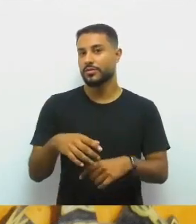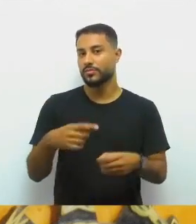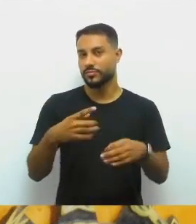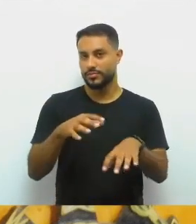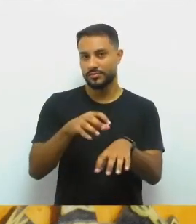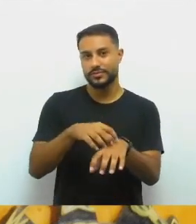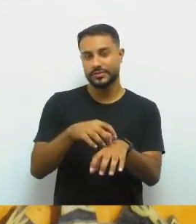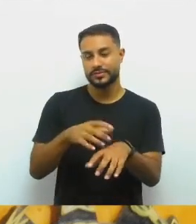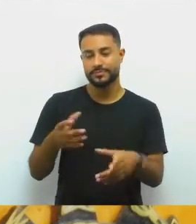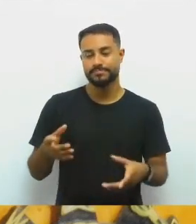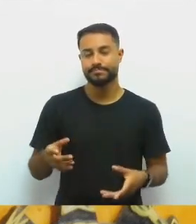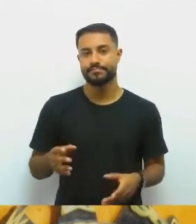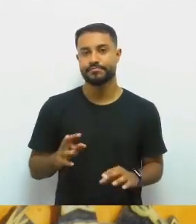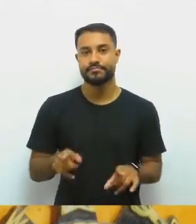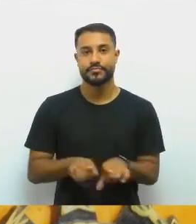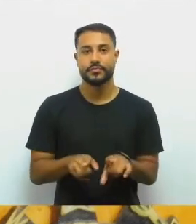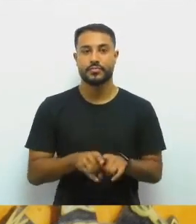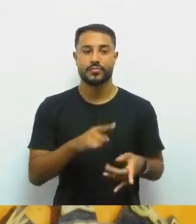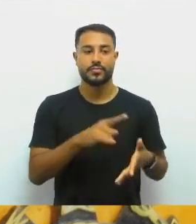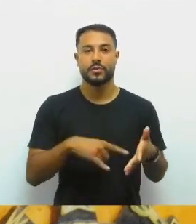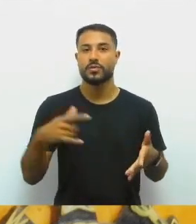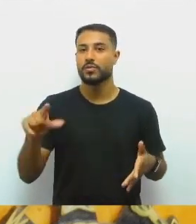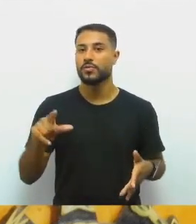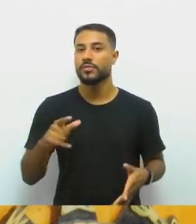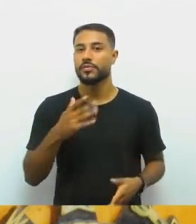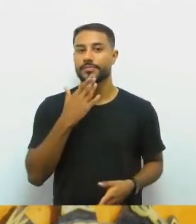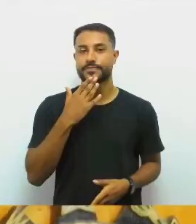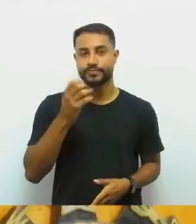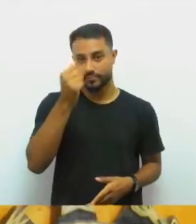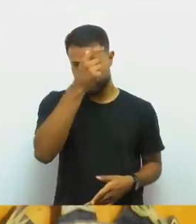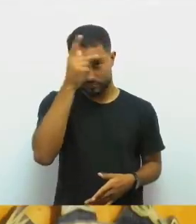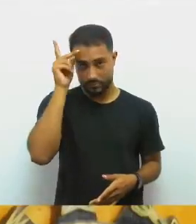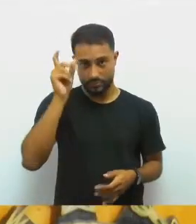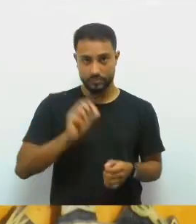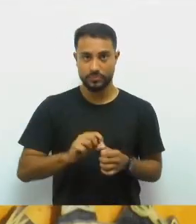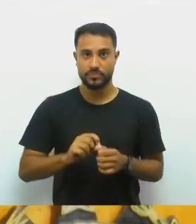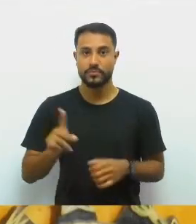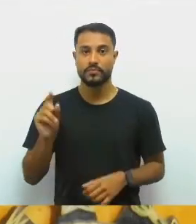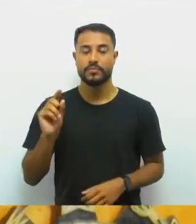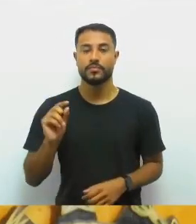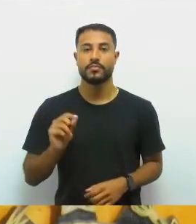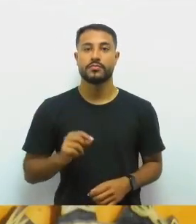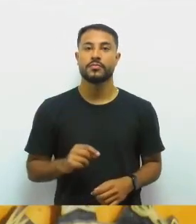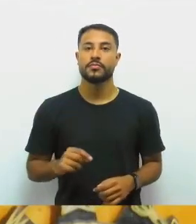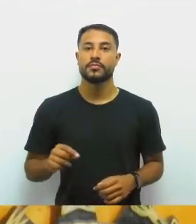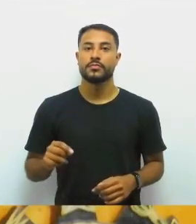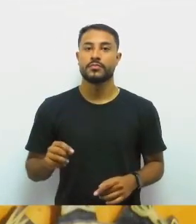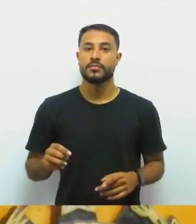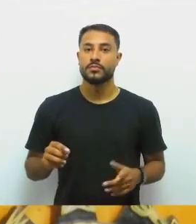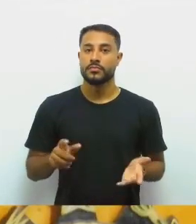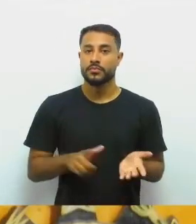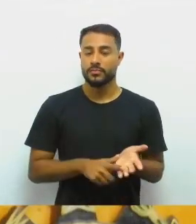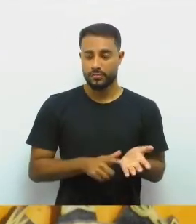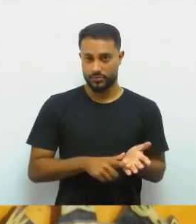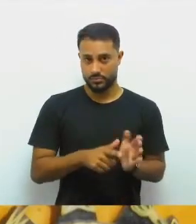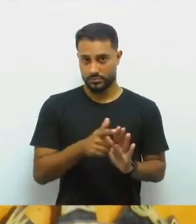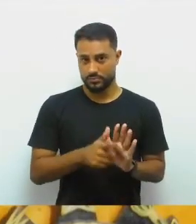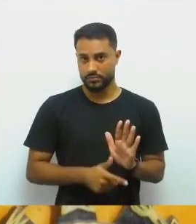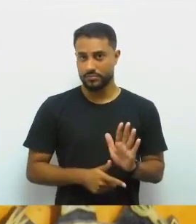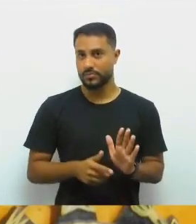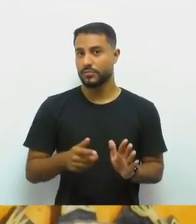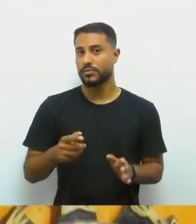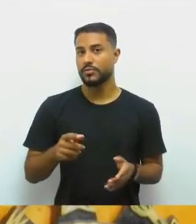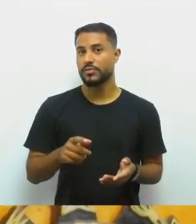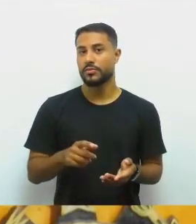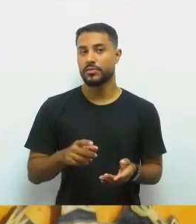Centro. Indicação 3400, indicando ao prefeito municipal um boletim de atendimento médico BAM para mulheres